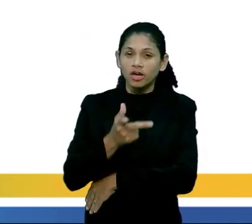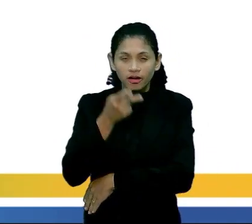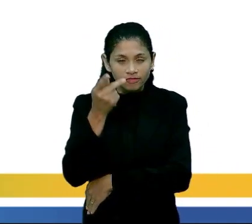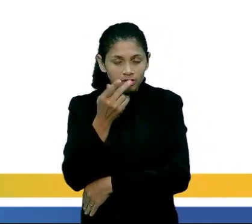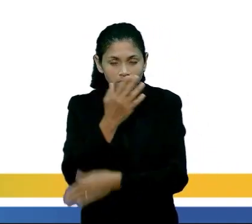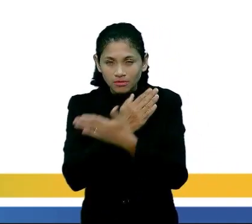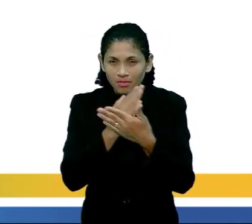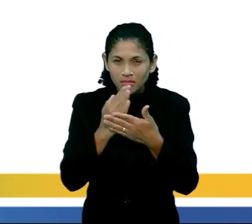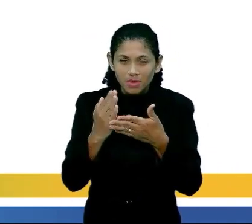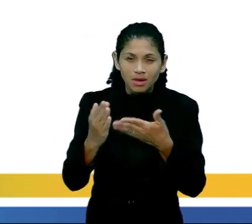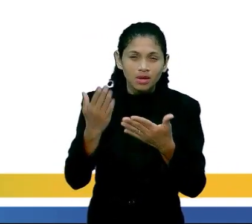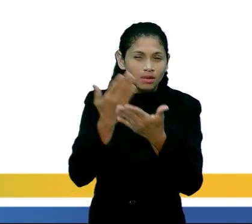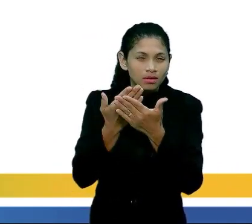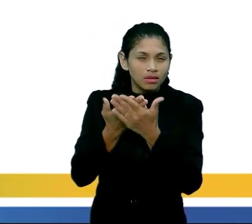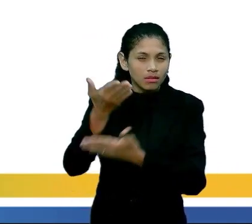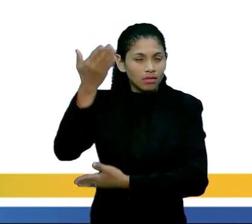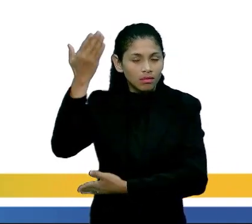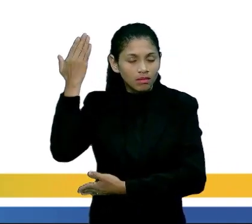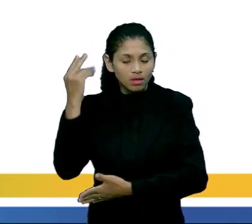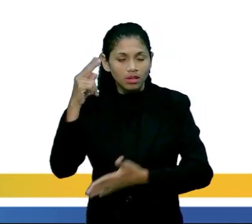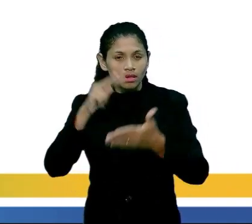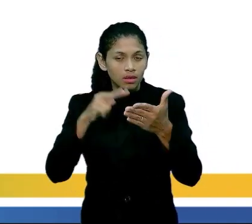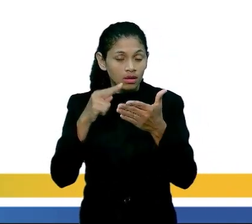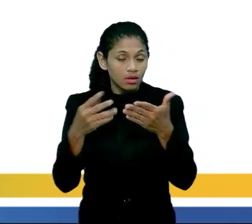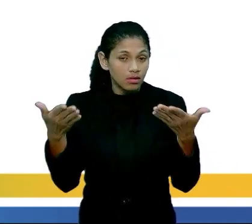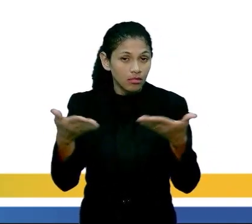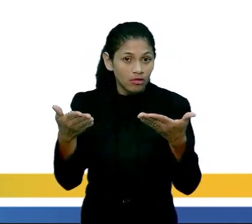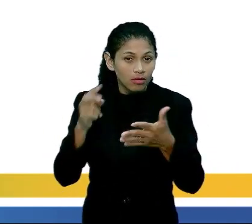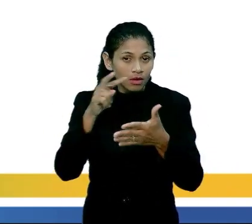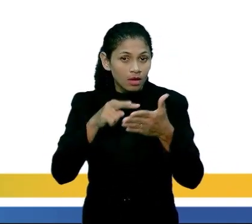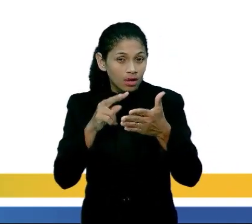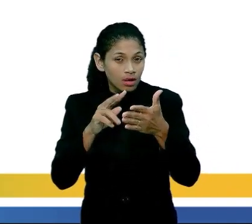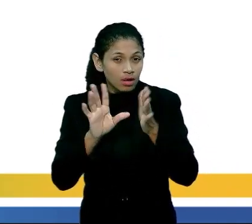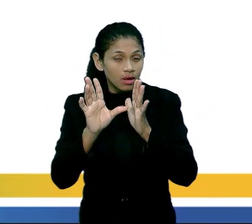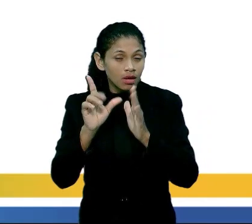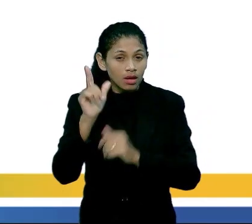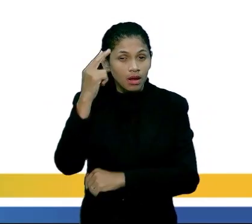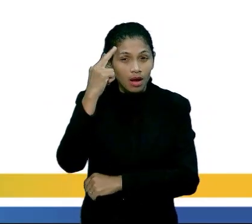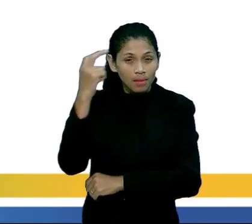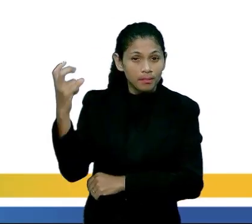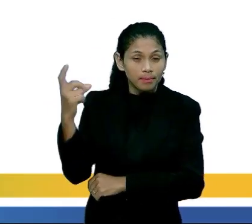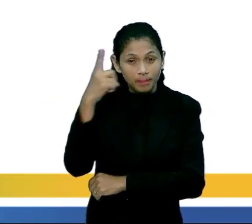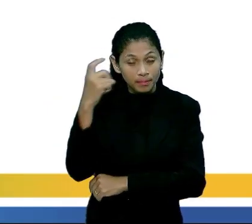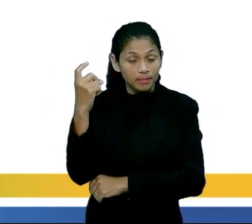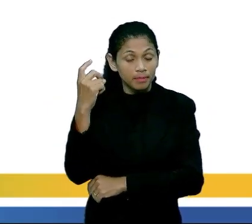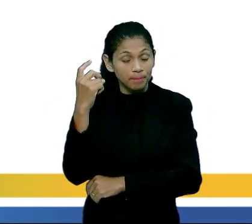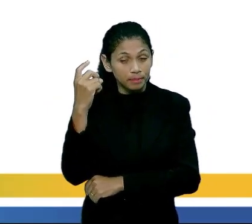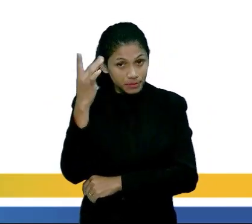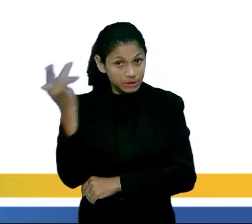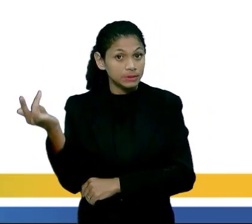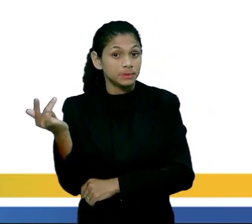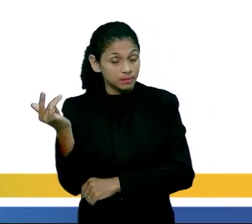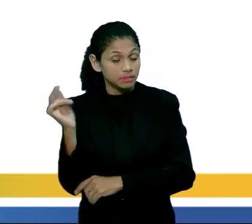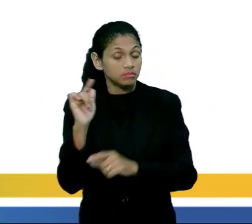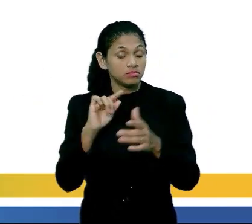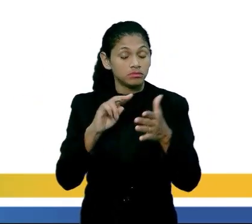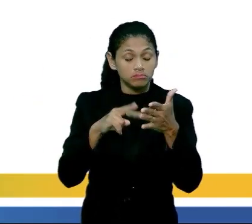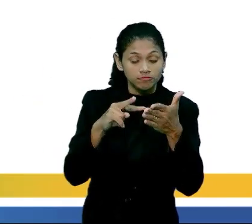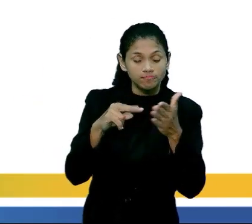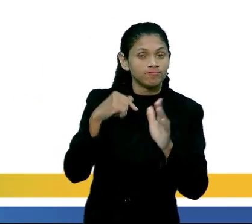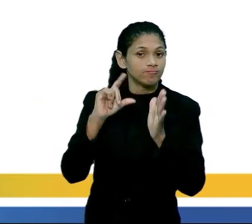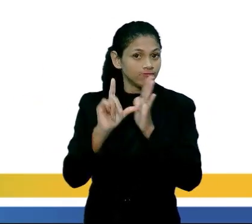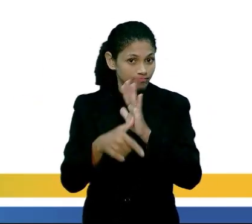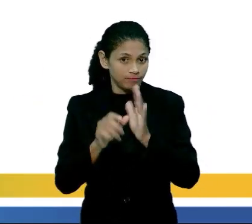das aulas, ler hoje, ler amanhã, ler sempre. Também tem o efeito e a consequência, que é essa problematização que a gente